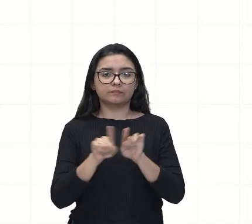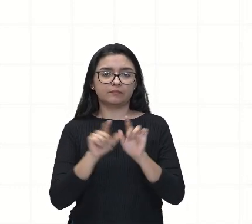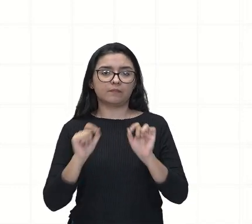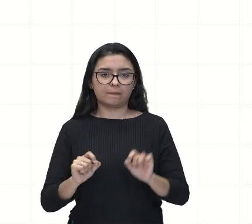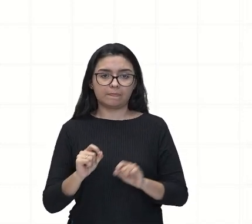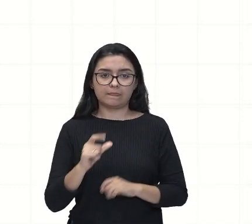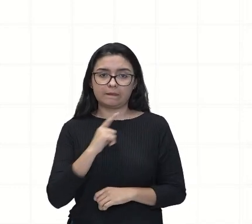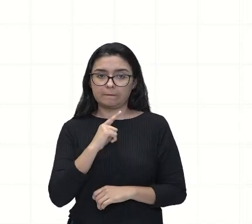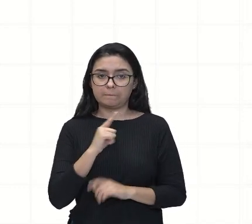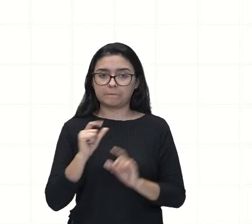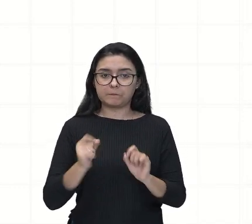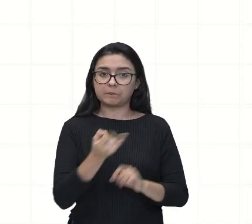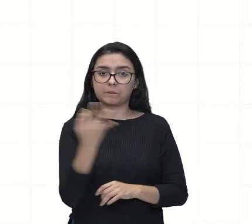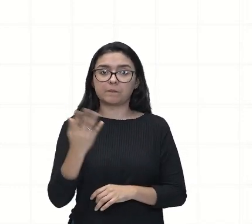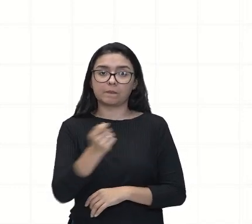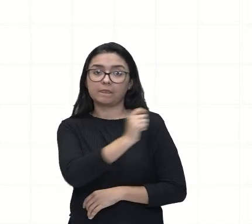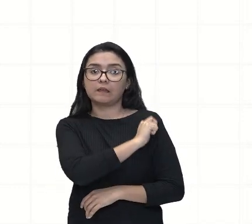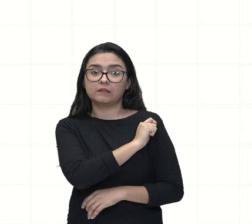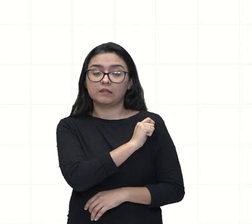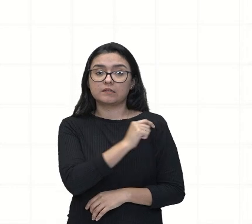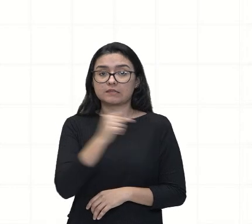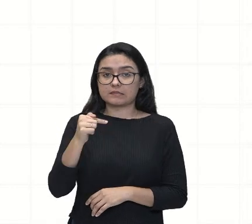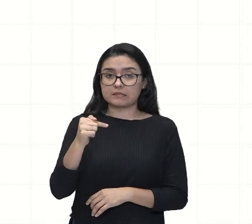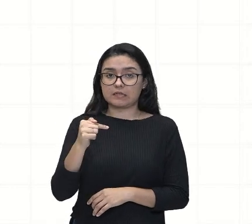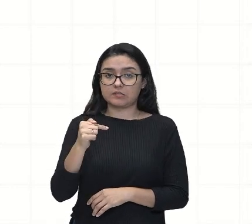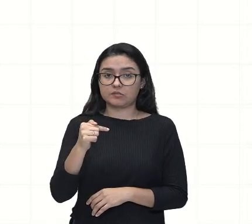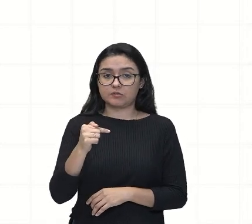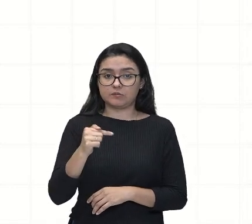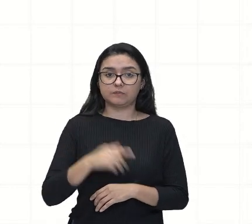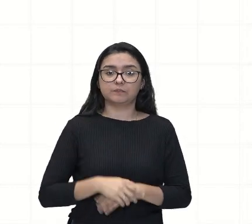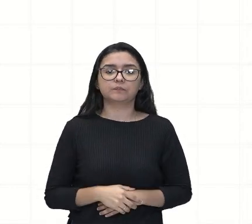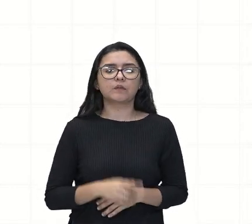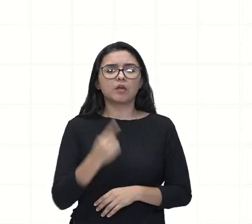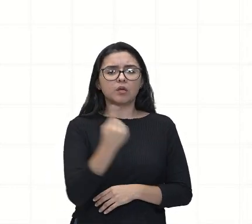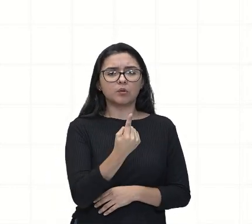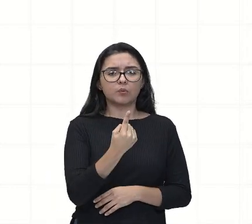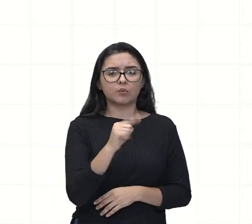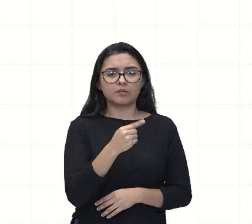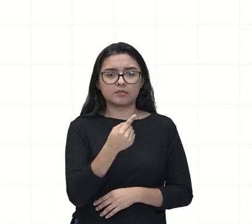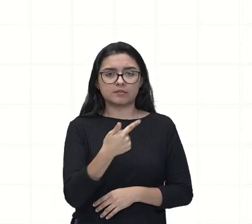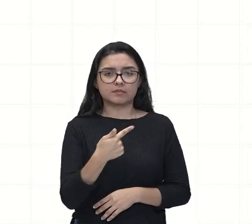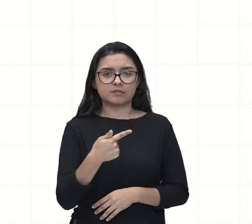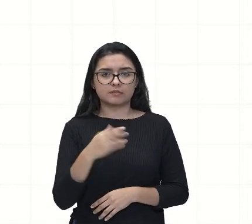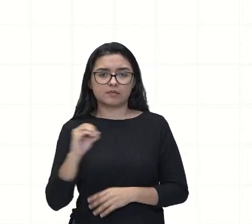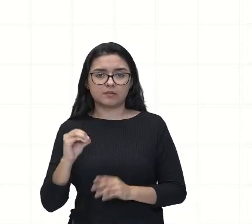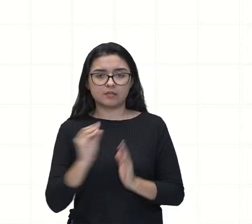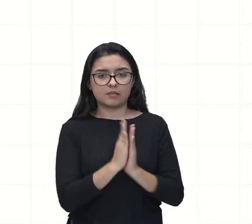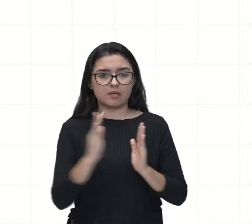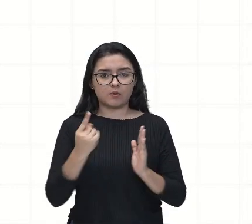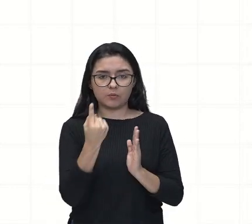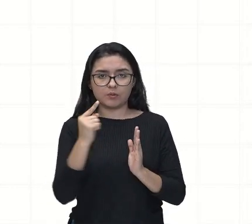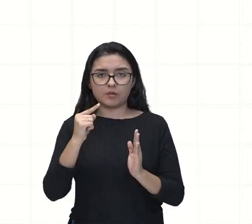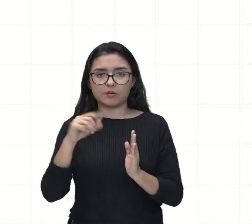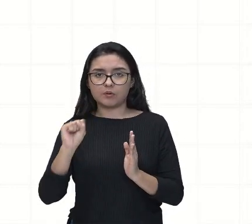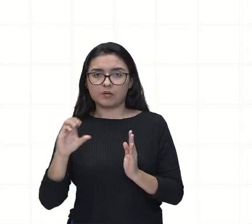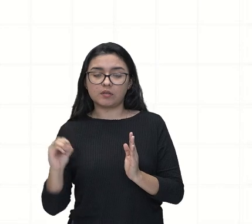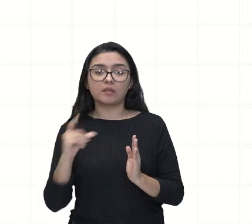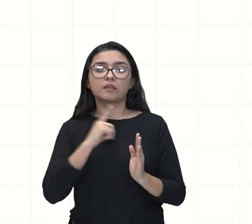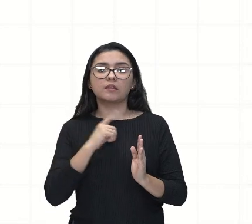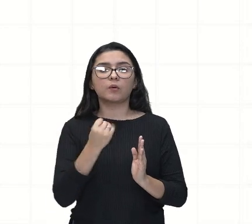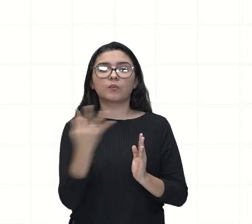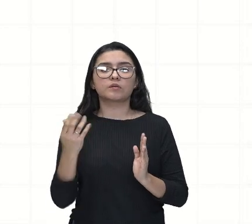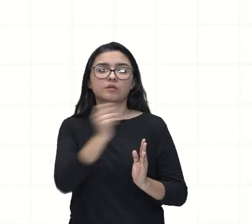ter 7 alunos. Entre 1,70 e 1,80, eu vou ter